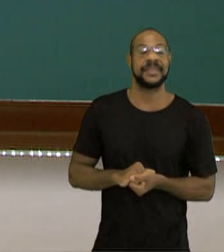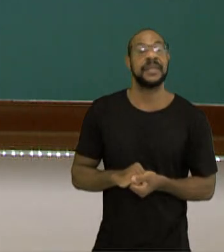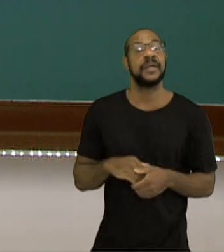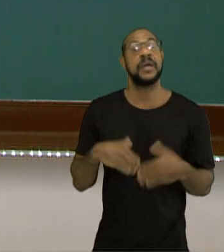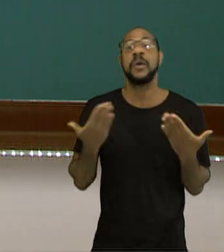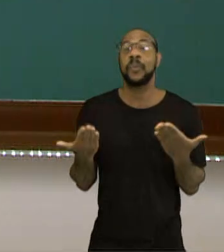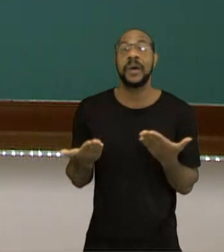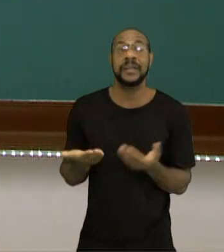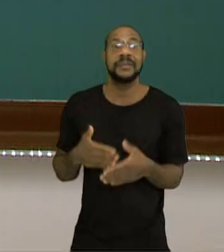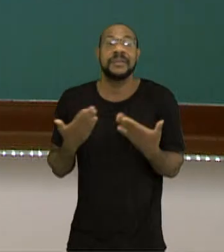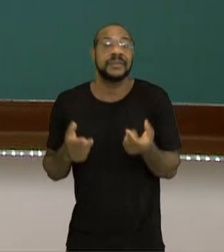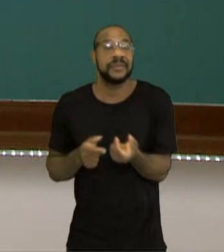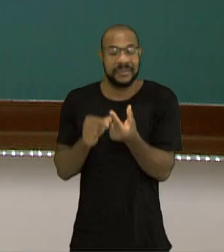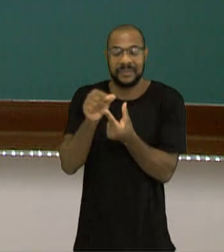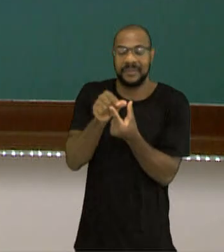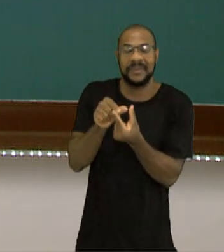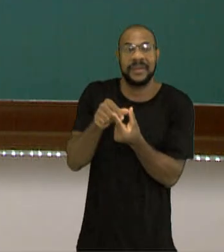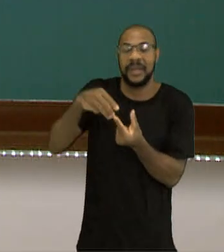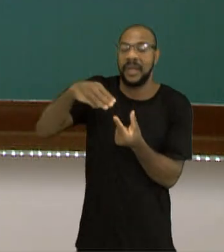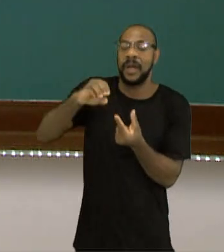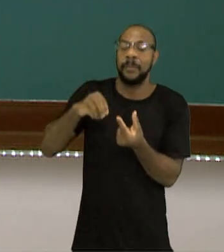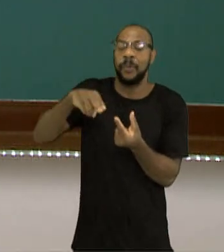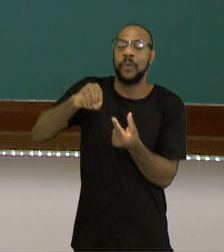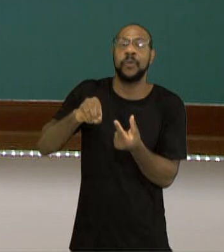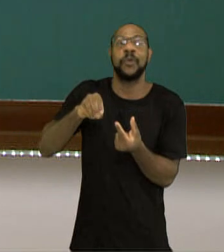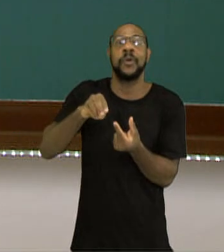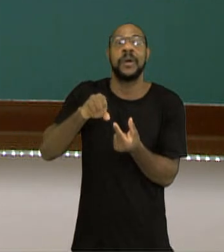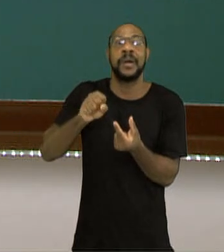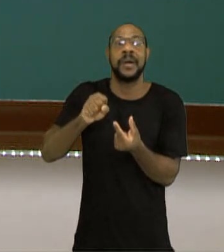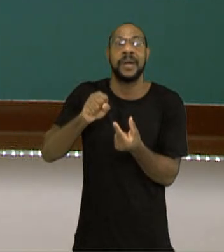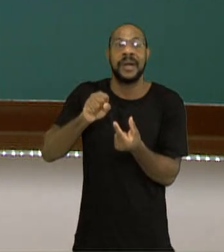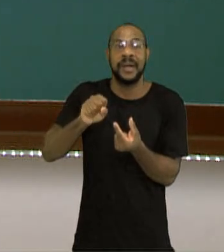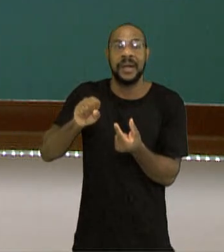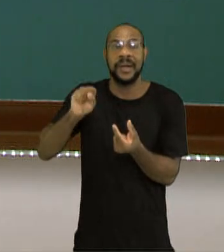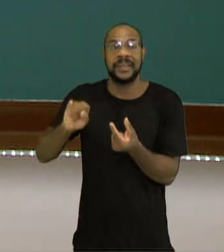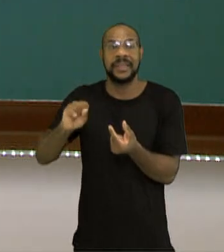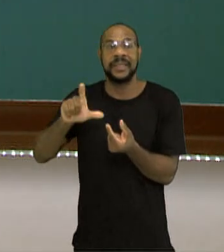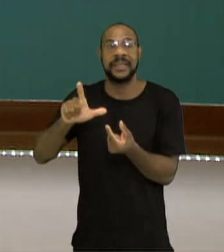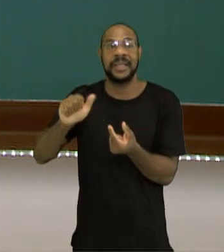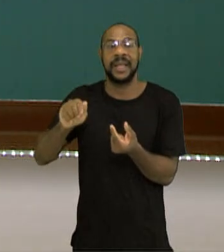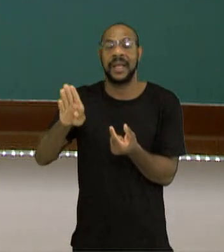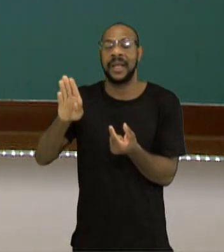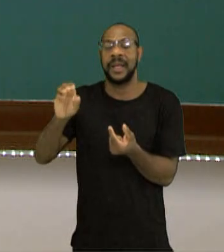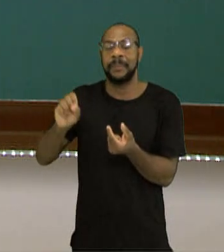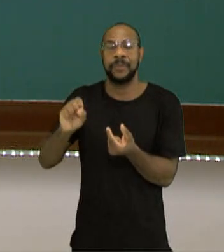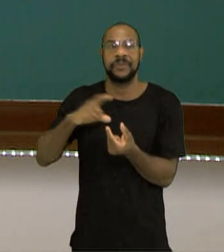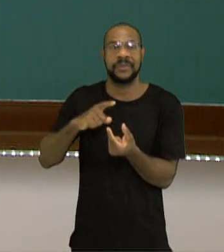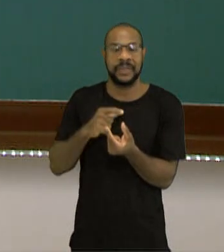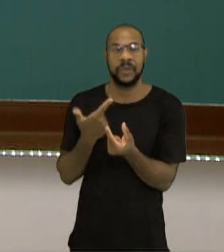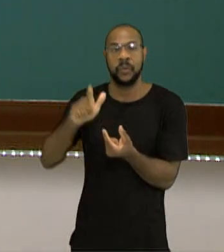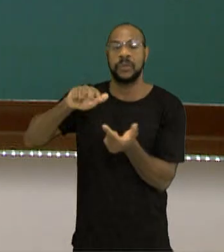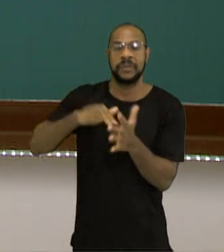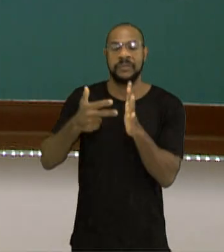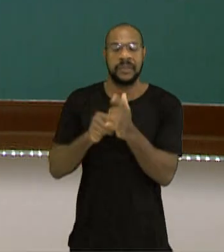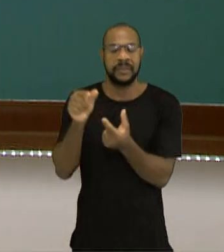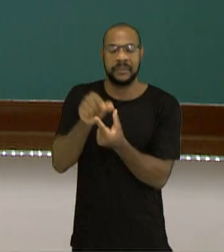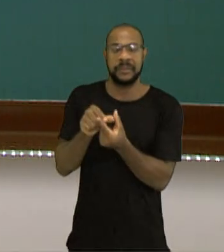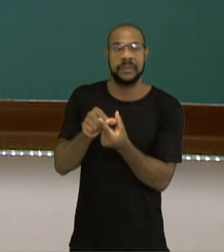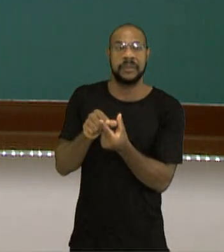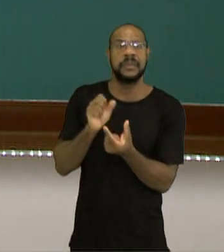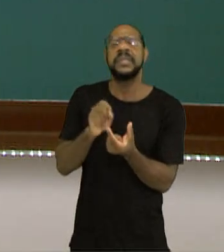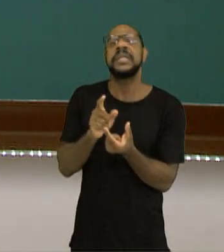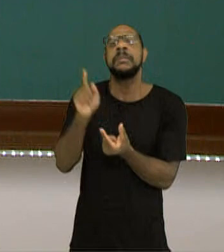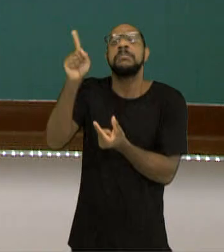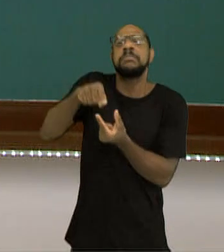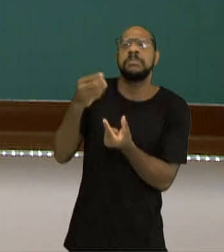Quais monossílabos, quando acentuados, recebem outra significação? O que significa isso? Se eu puser um acento, ele muda de sentido? Então,